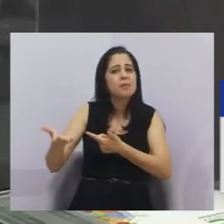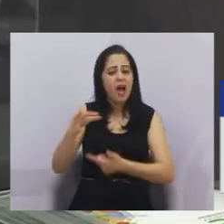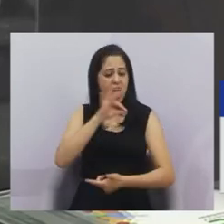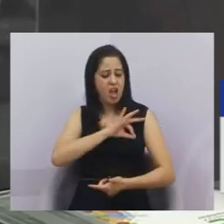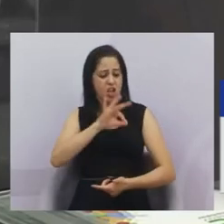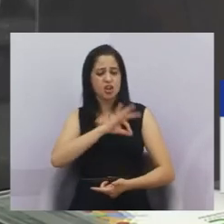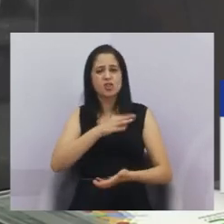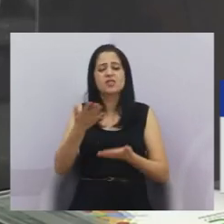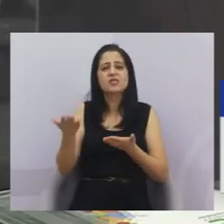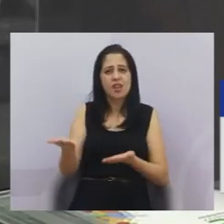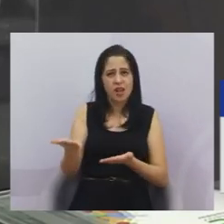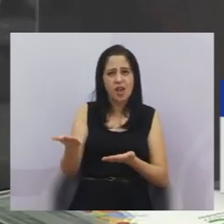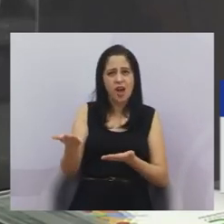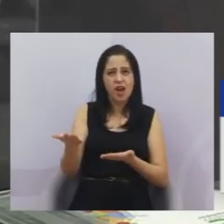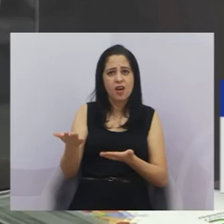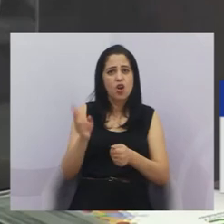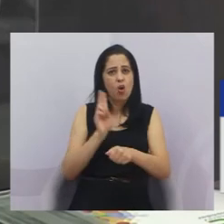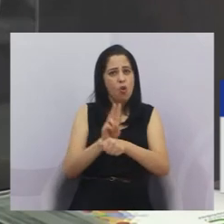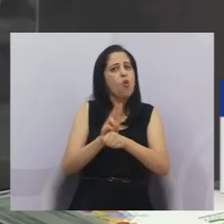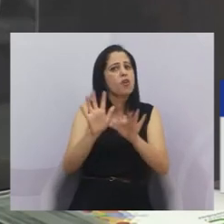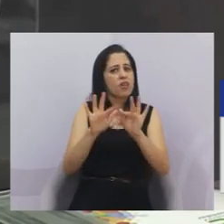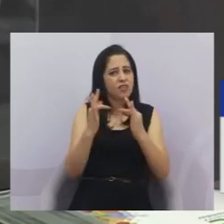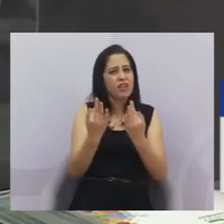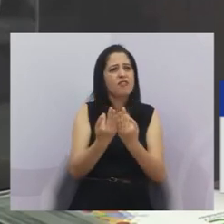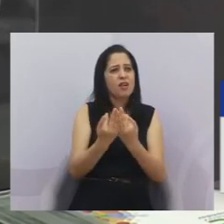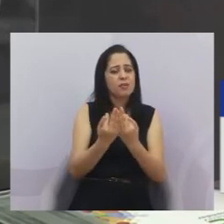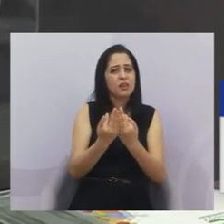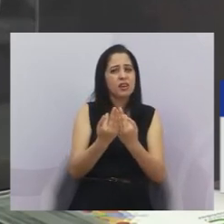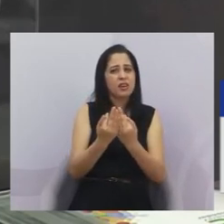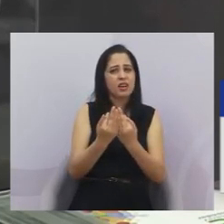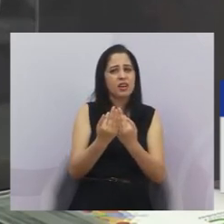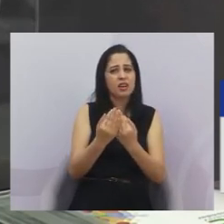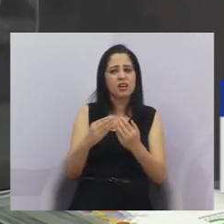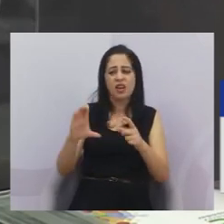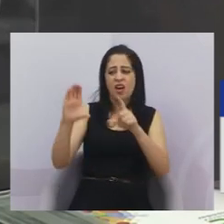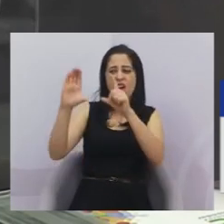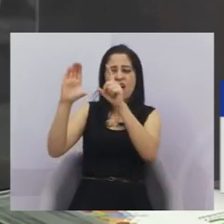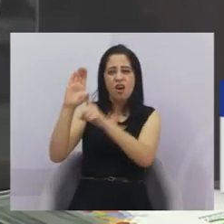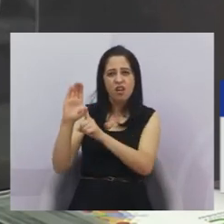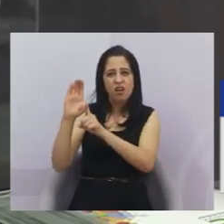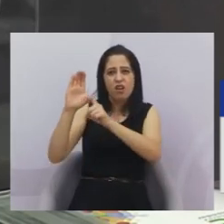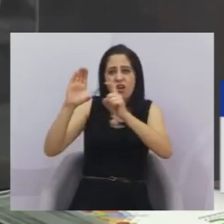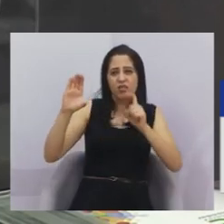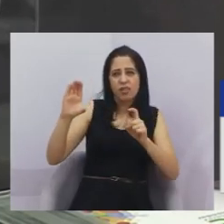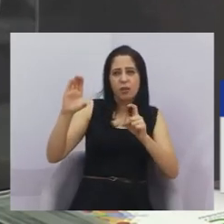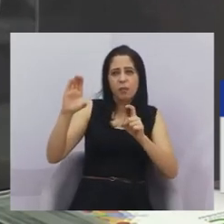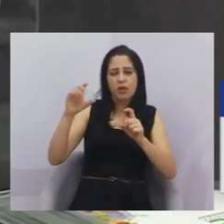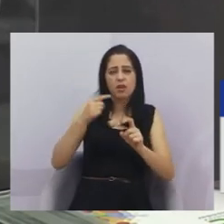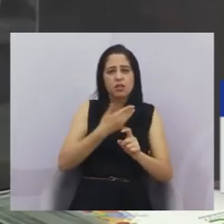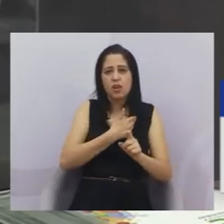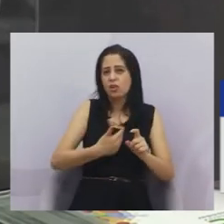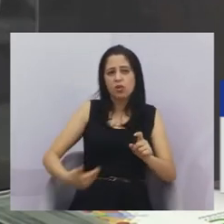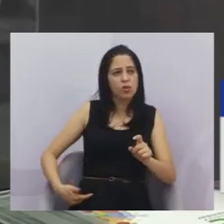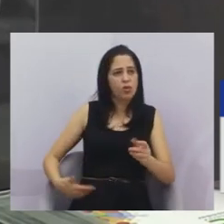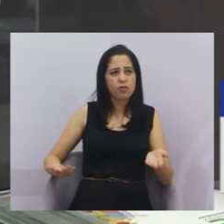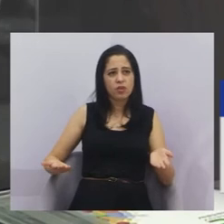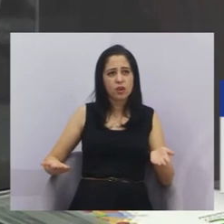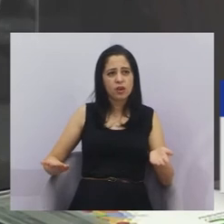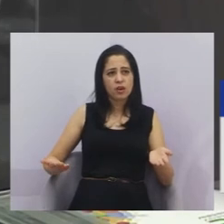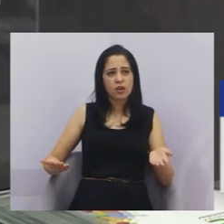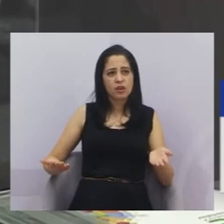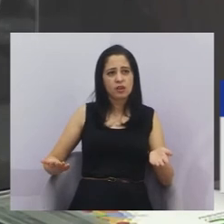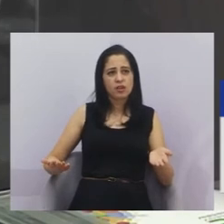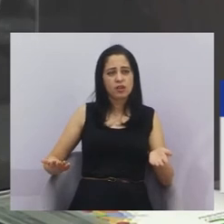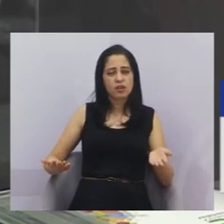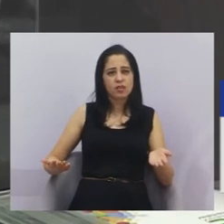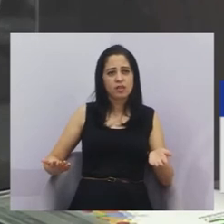a dignidade e sustento dentro da sua casa, para não depender do governo. Mas é interessante as pessoas dependerem do governo, porque